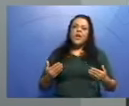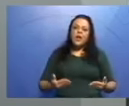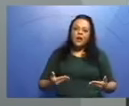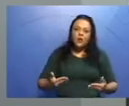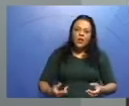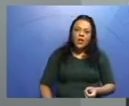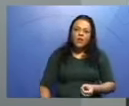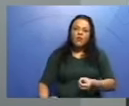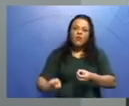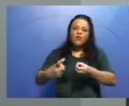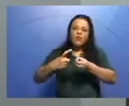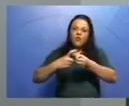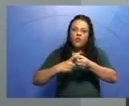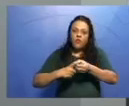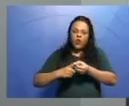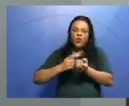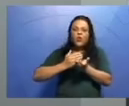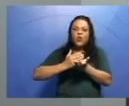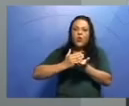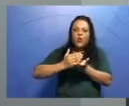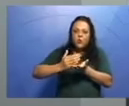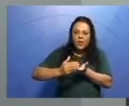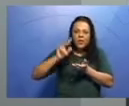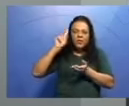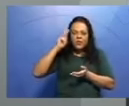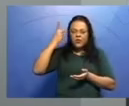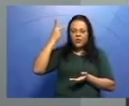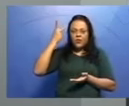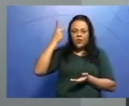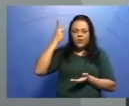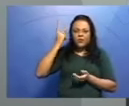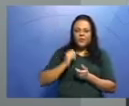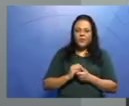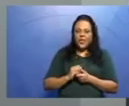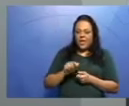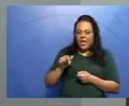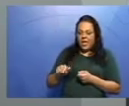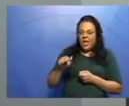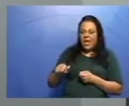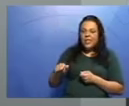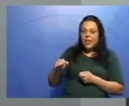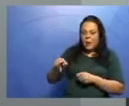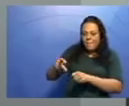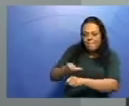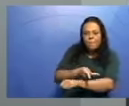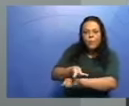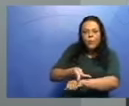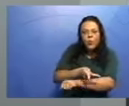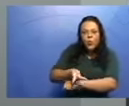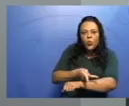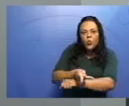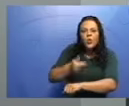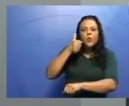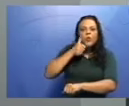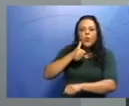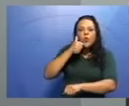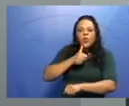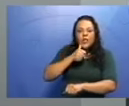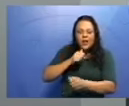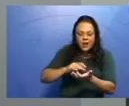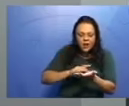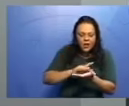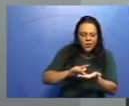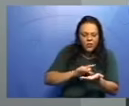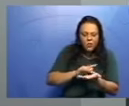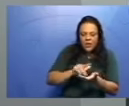diálogo inicial deles, que ela havia consultado uma cartomante. Então é esse o motivo da visita à cartomante. Ela quer saber o que está acontecendo.